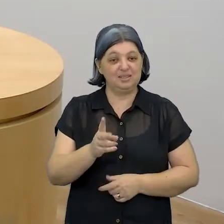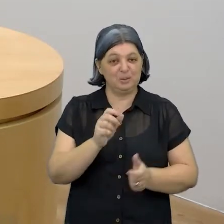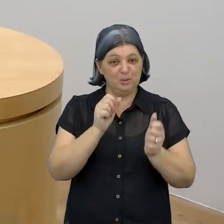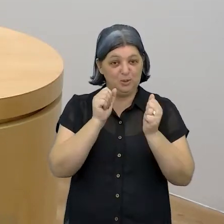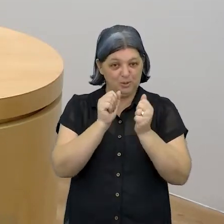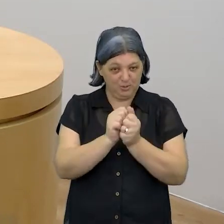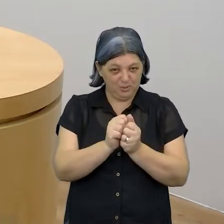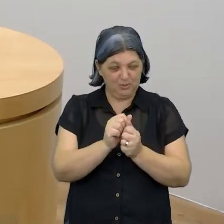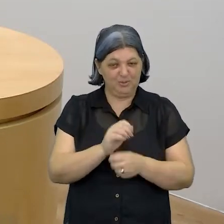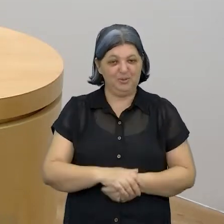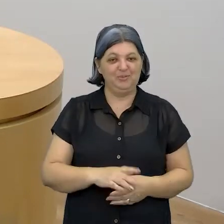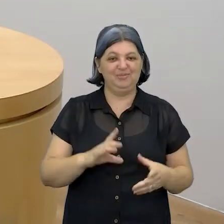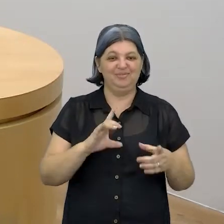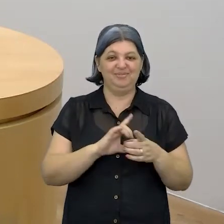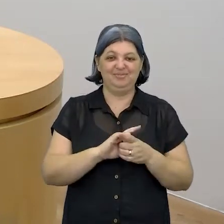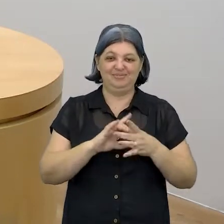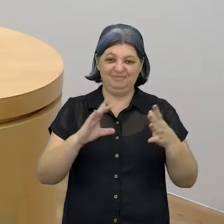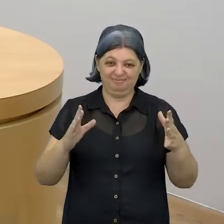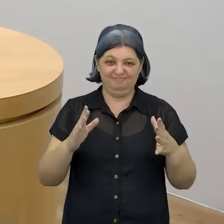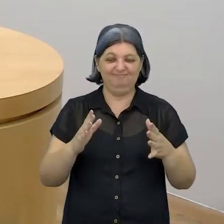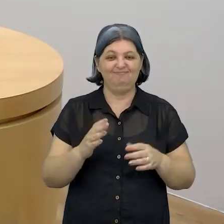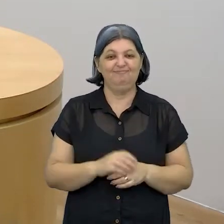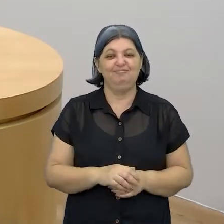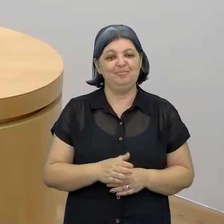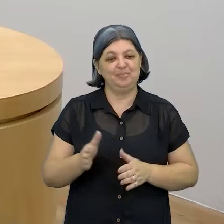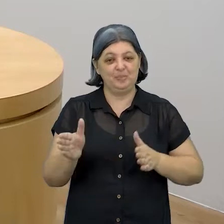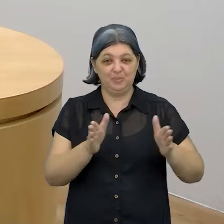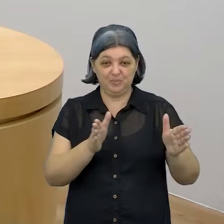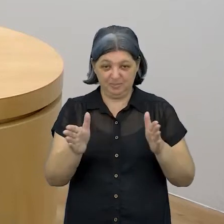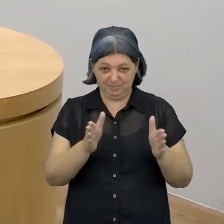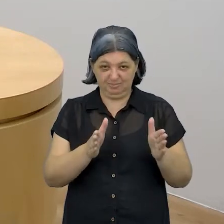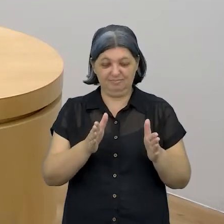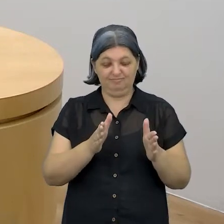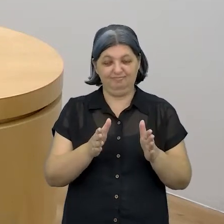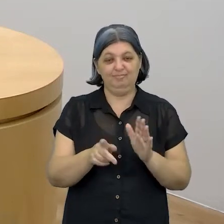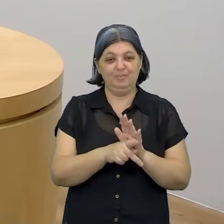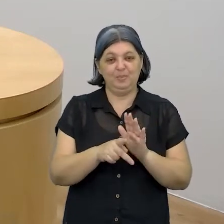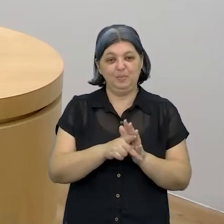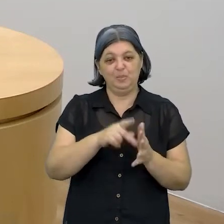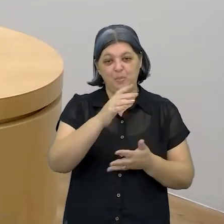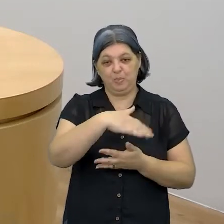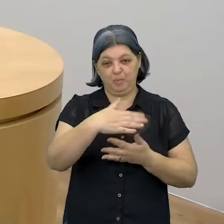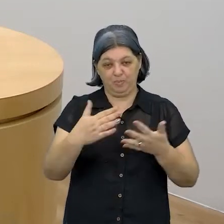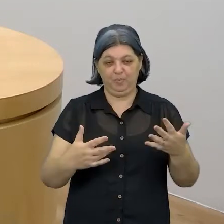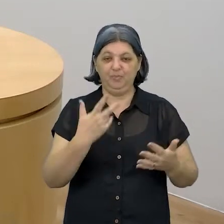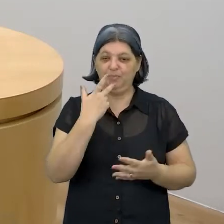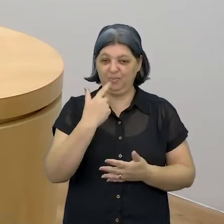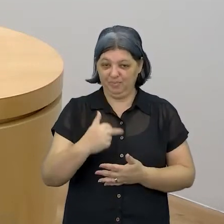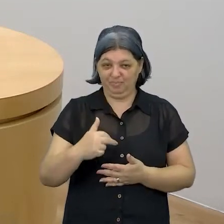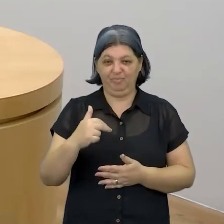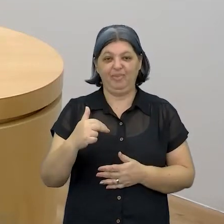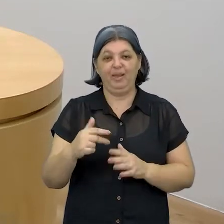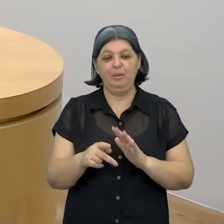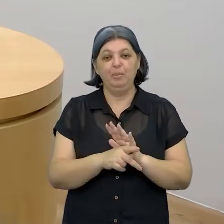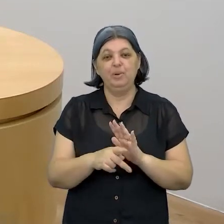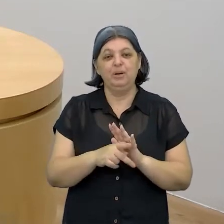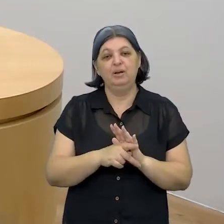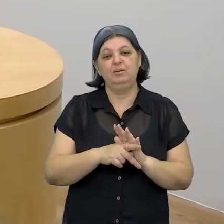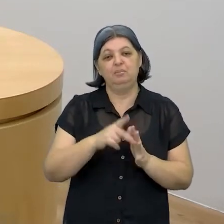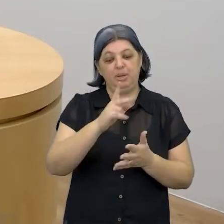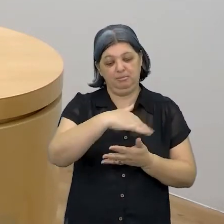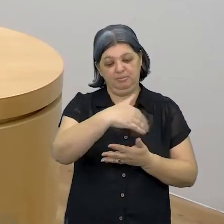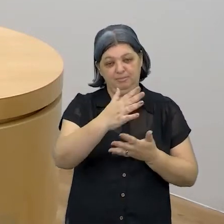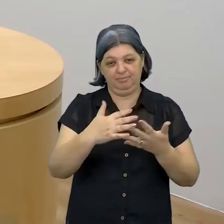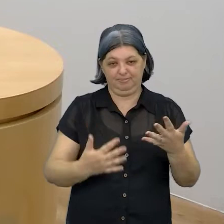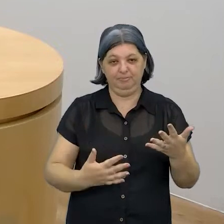gente, democratizando, né, o acesso às nossas aulas. Libras, né, que é a nossa língua brasileira de sinais, que é uma das